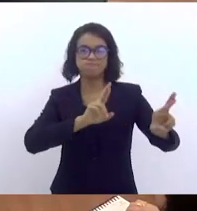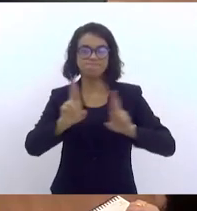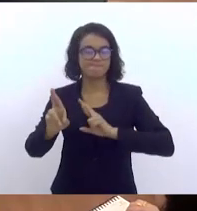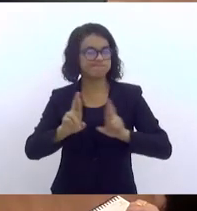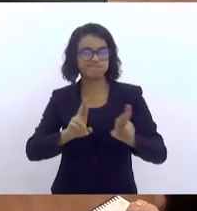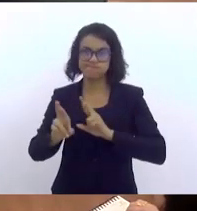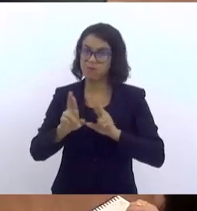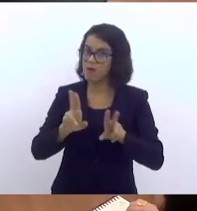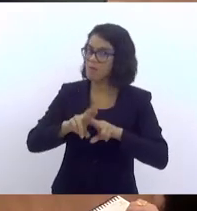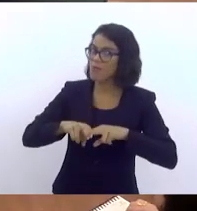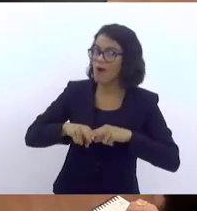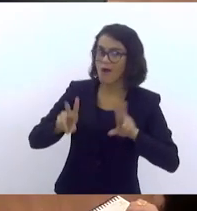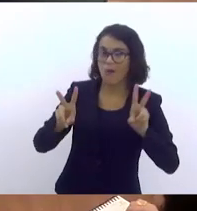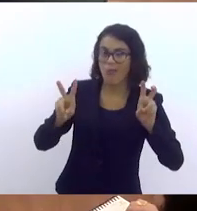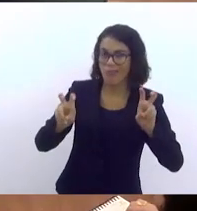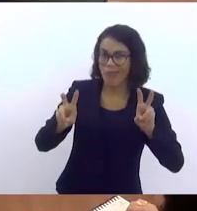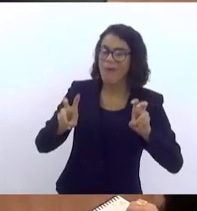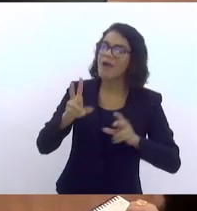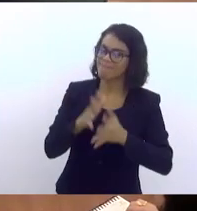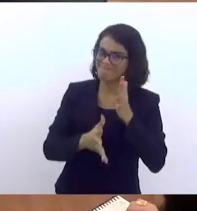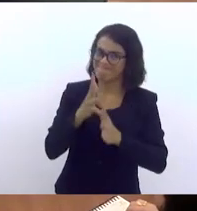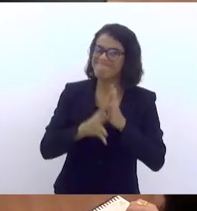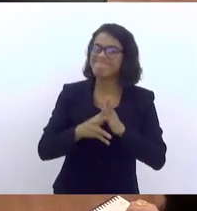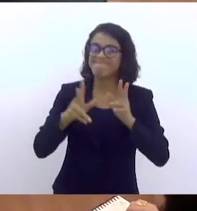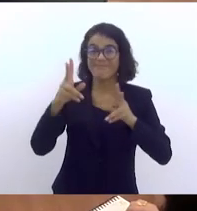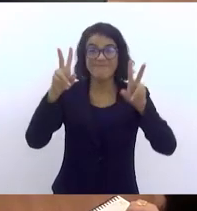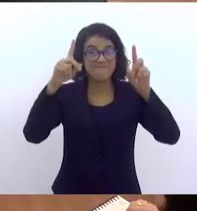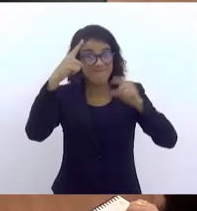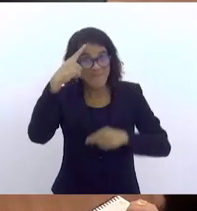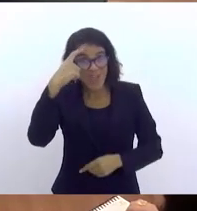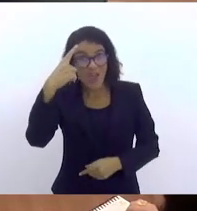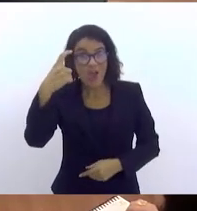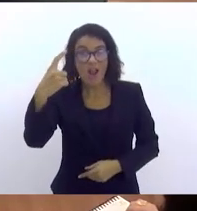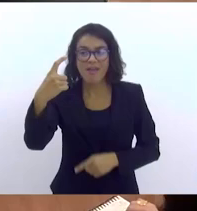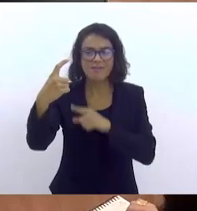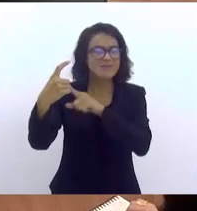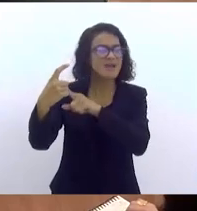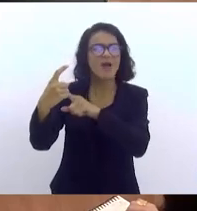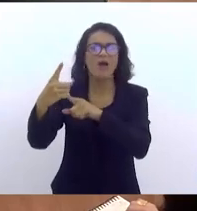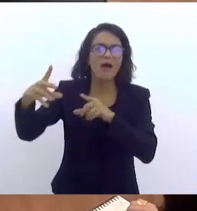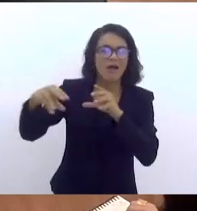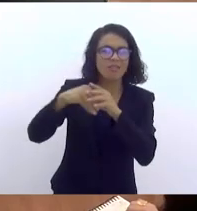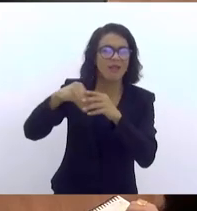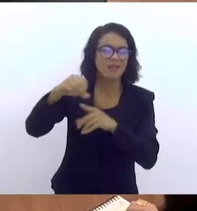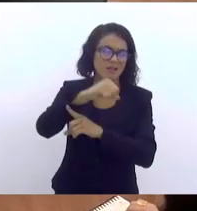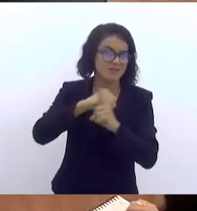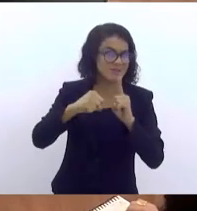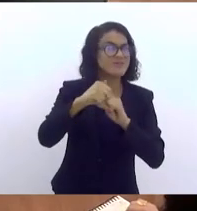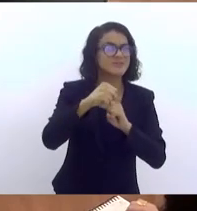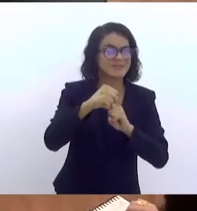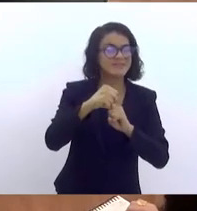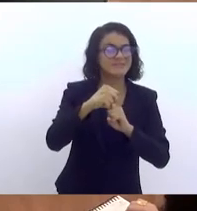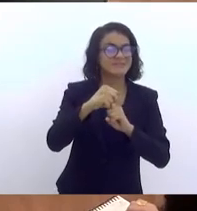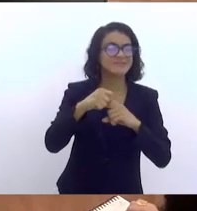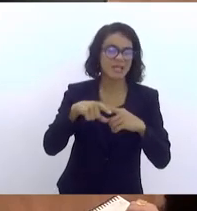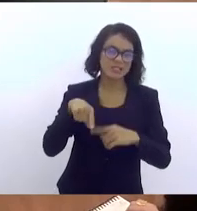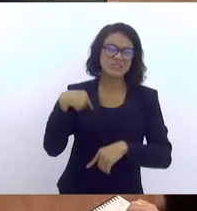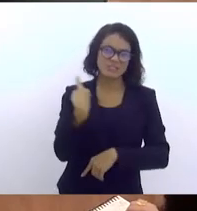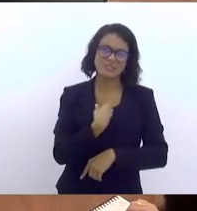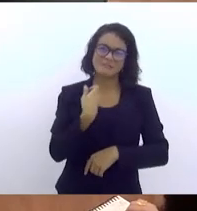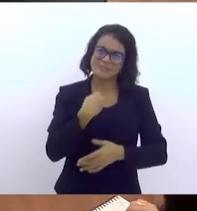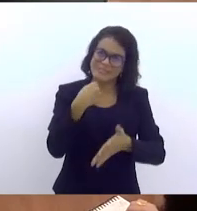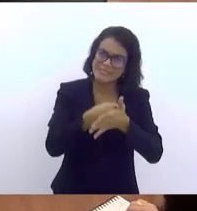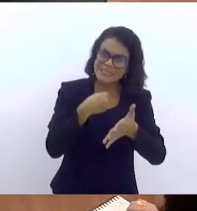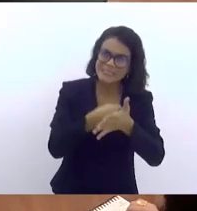tão complexo como violência violência faz parte da nossa sociabilidade precisamos enfrentar